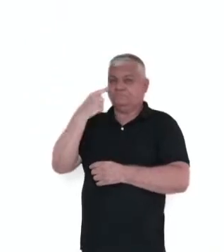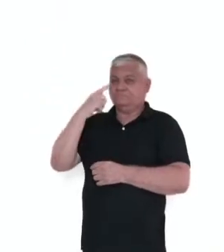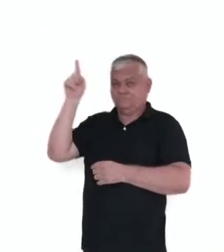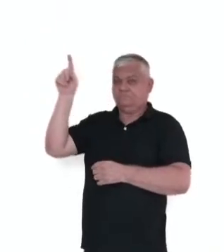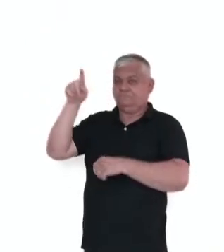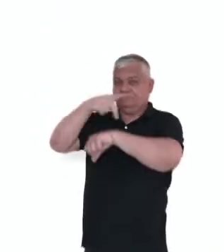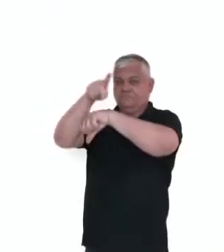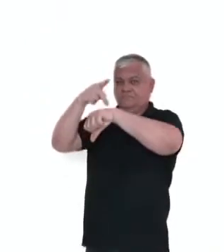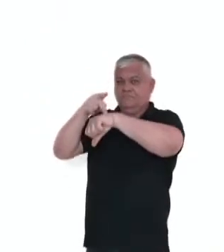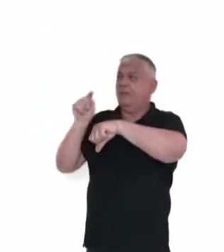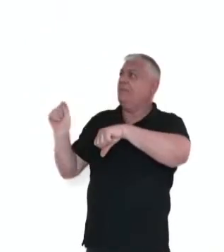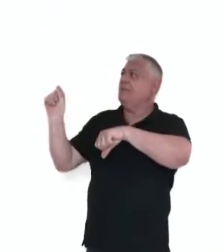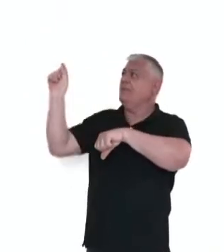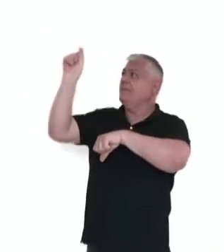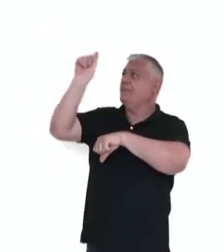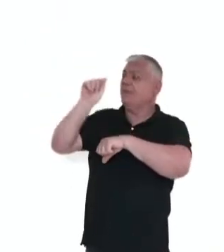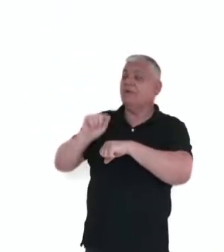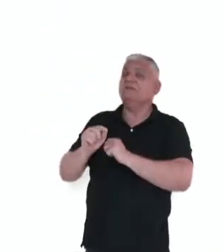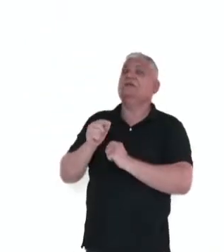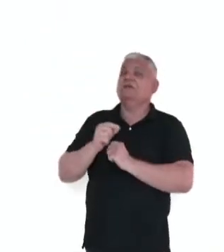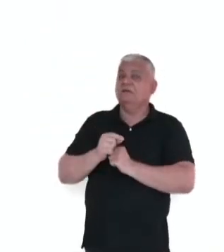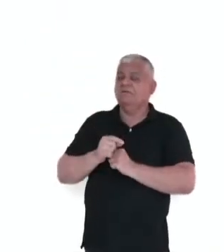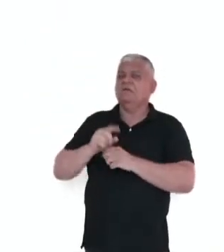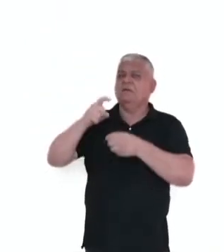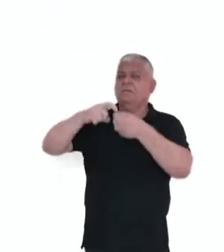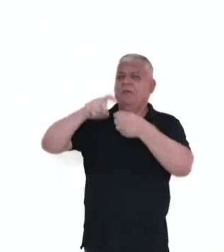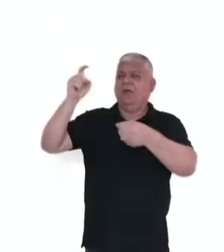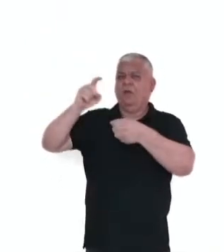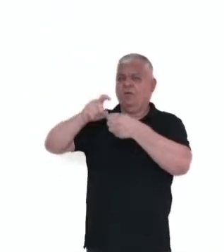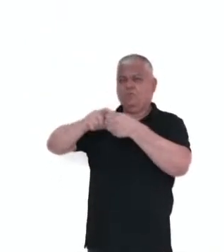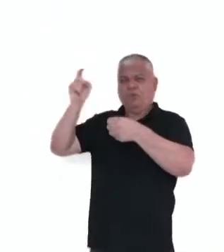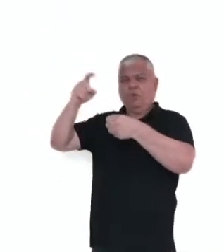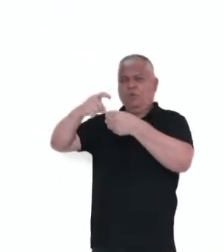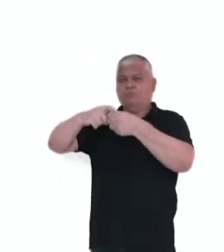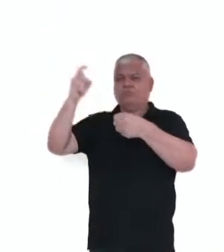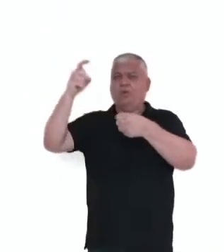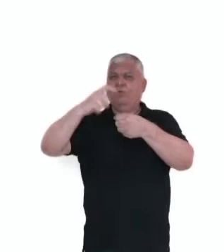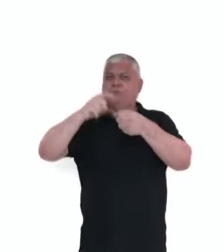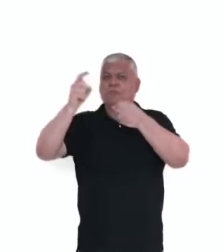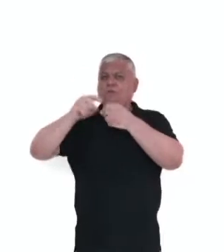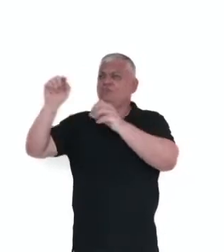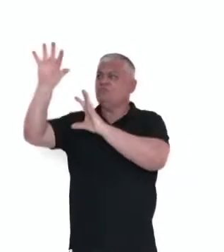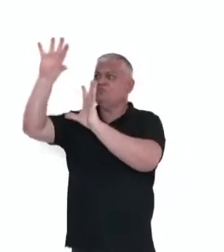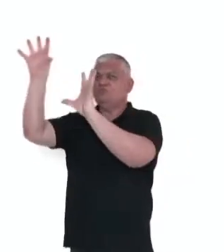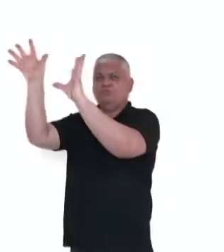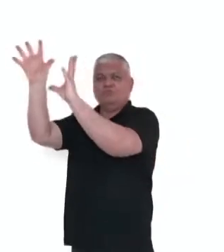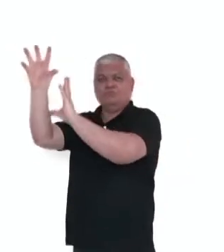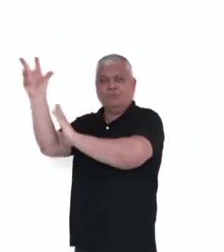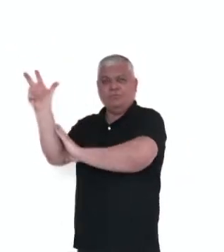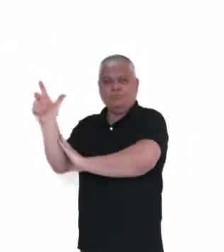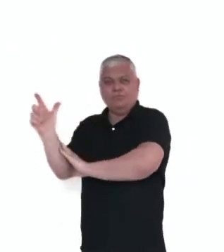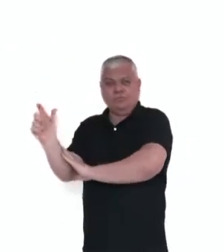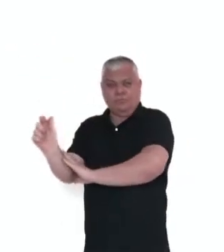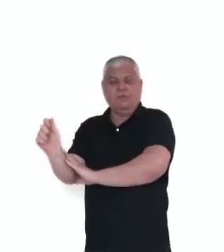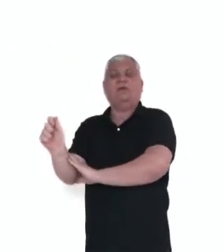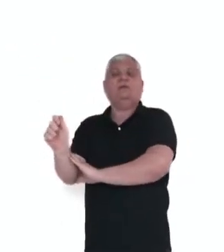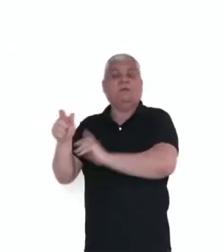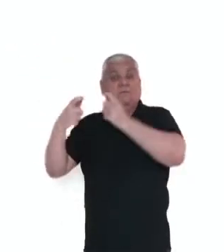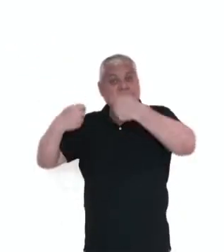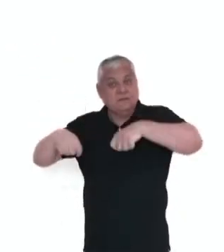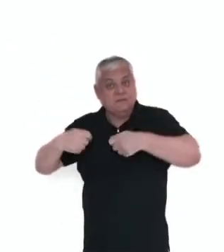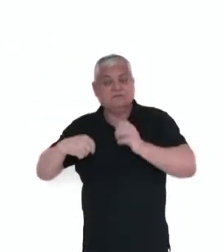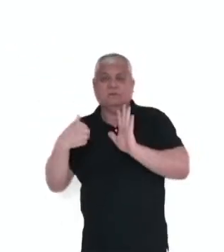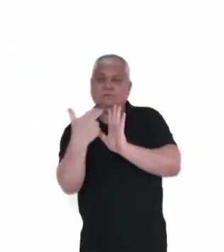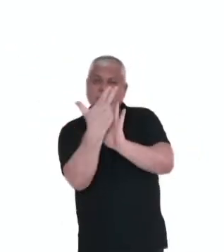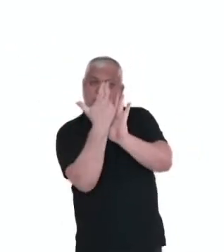continente, eles tiveram todo um histórico, né, de independência, né, dos países colonizadores e atualmente há um redesenho aí de